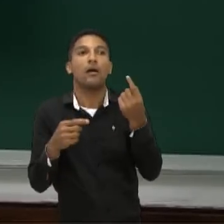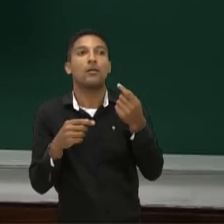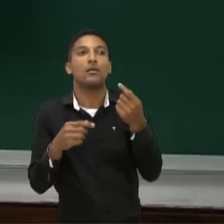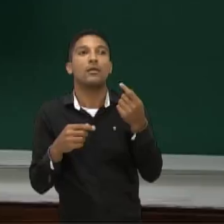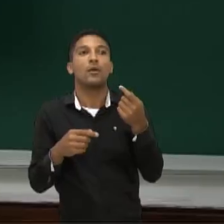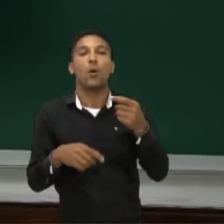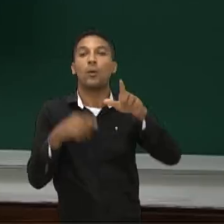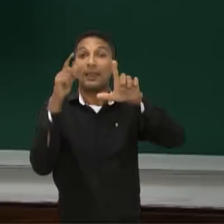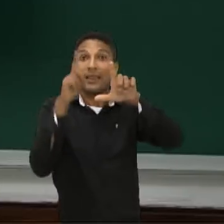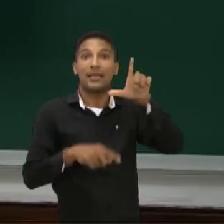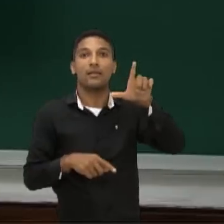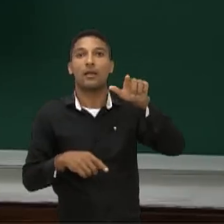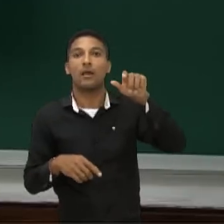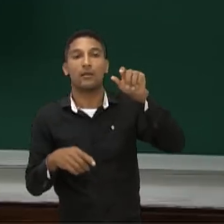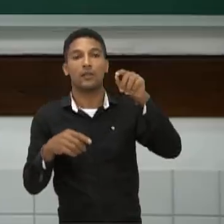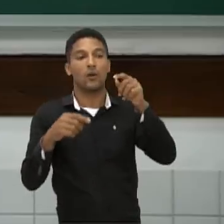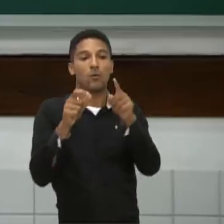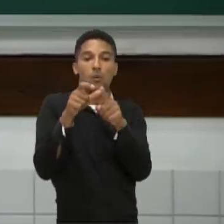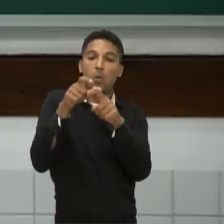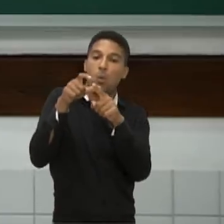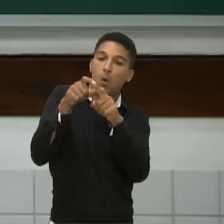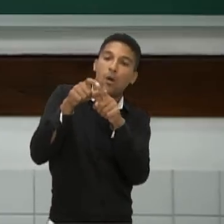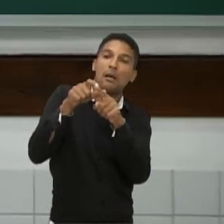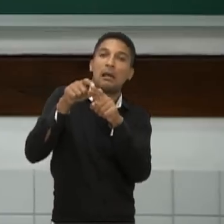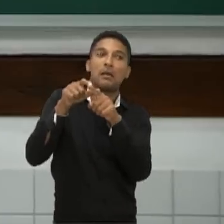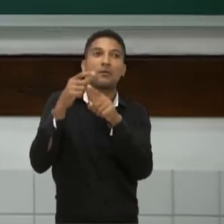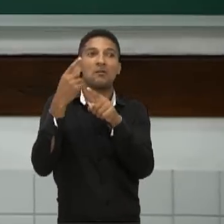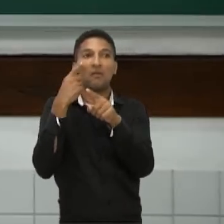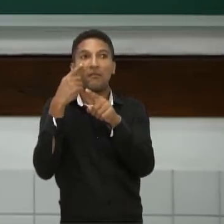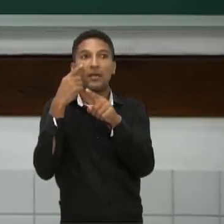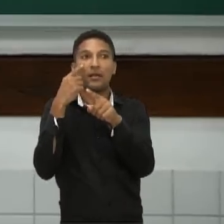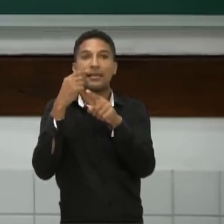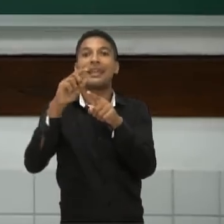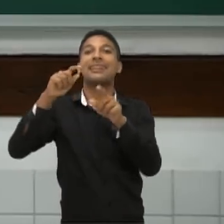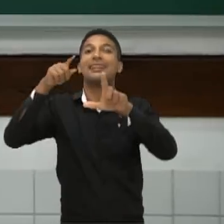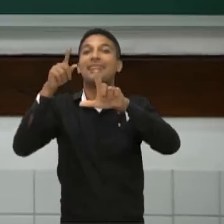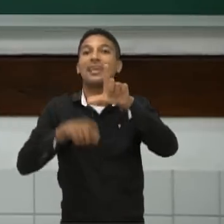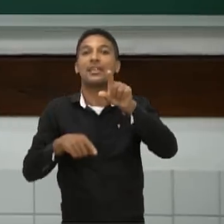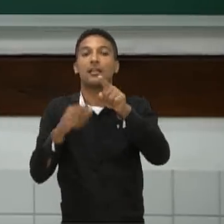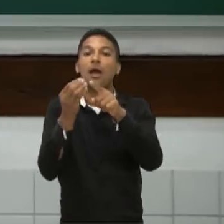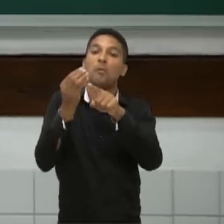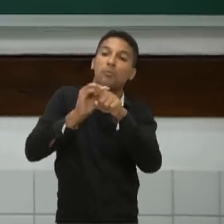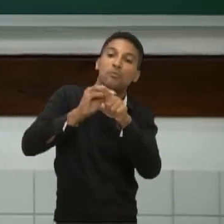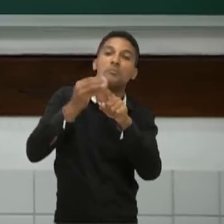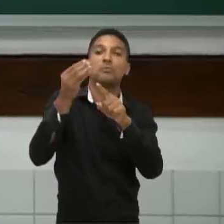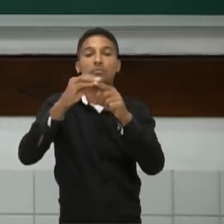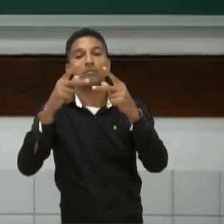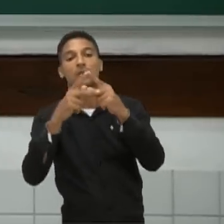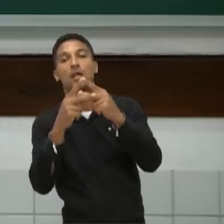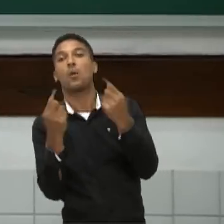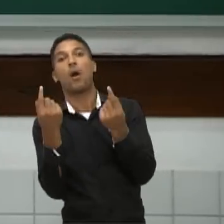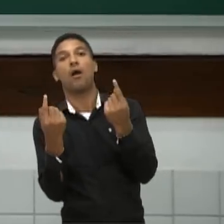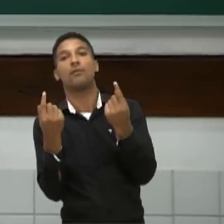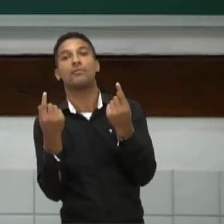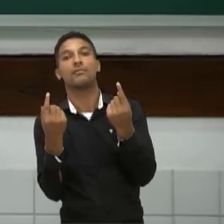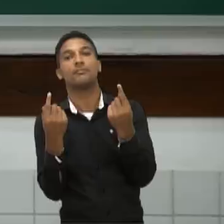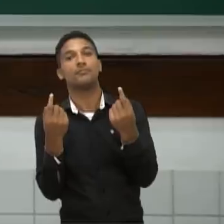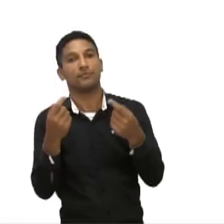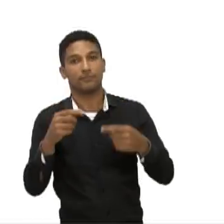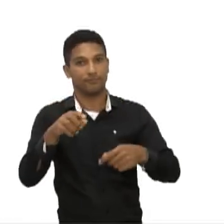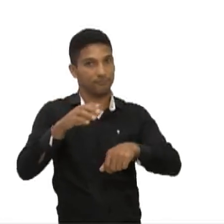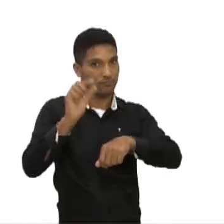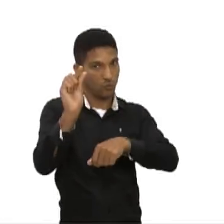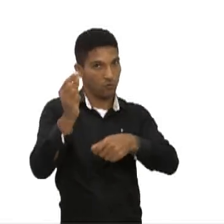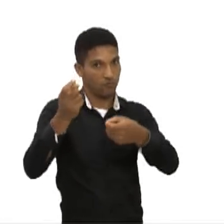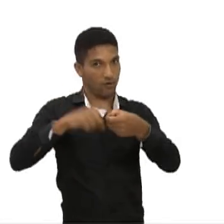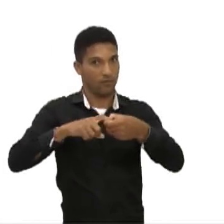triângulos. Então, vou dar um tempinho, tá bom? Vocês pensem em casa, anotem esses segmentos que a professora já volta aí com a correção, tá